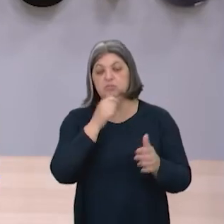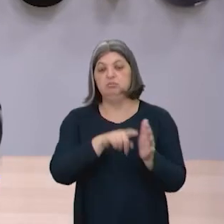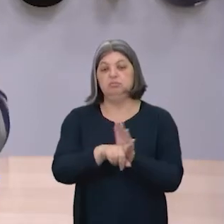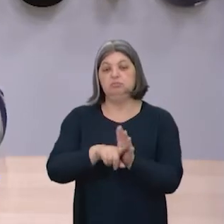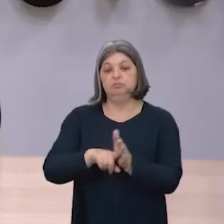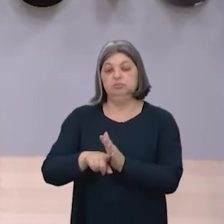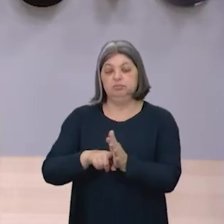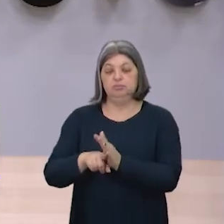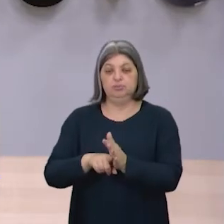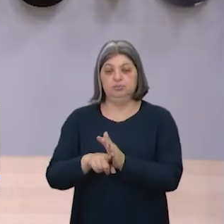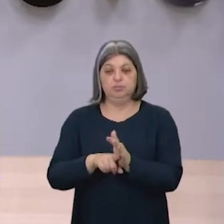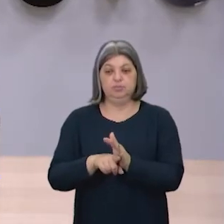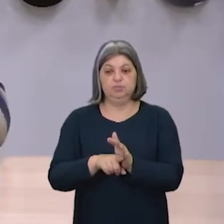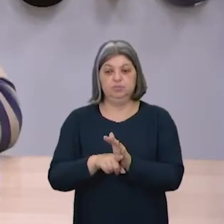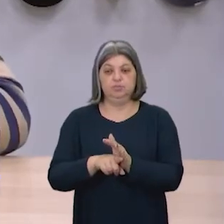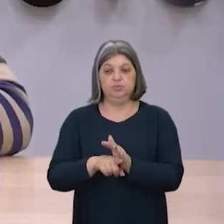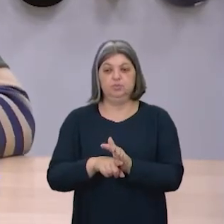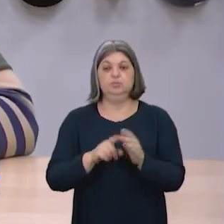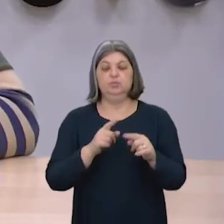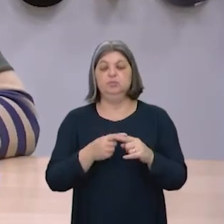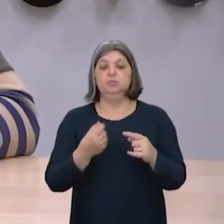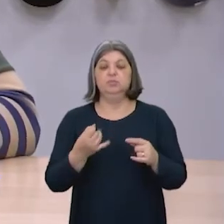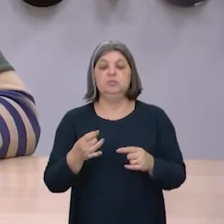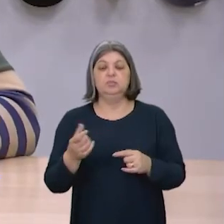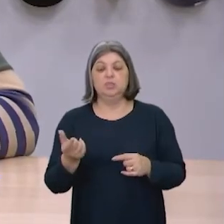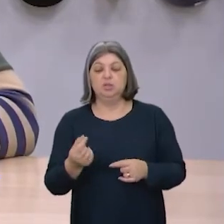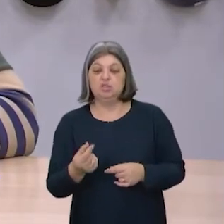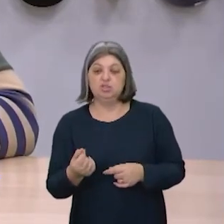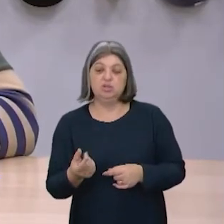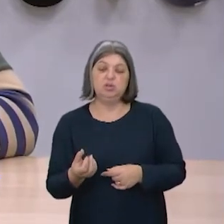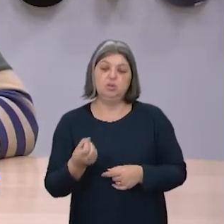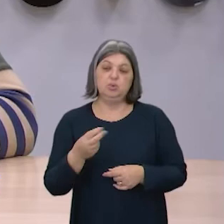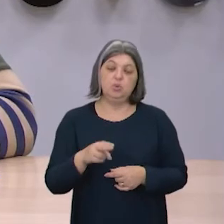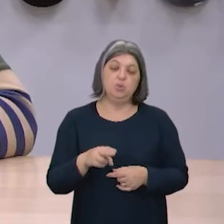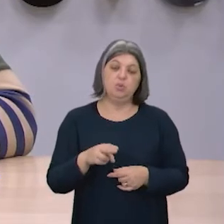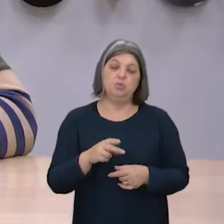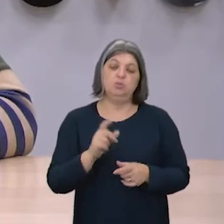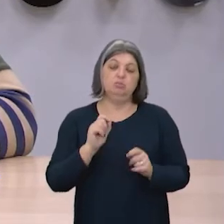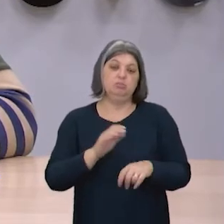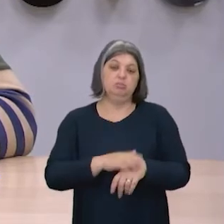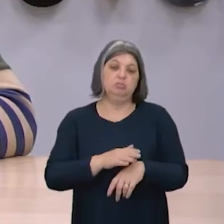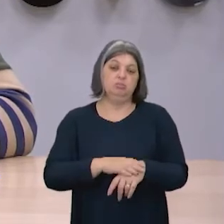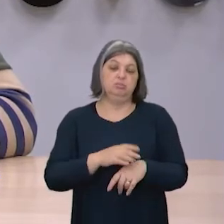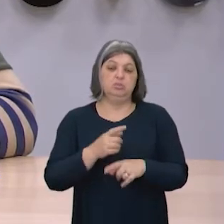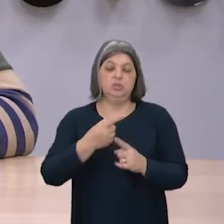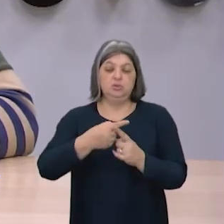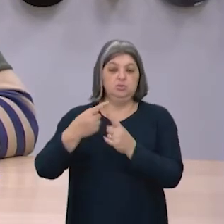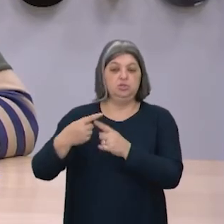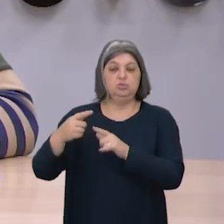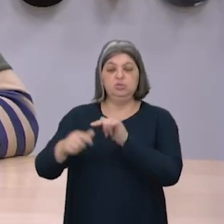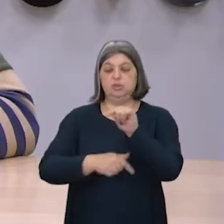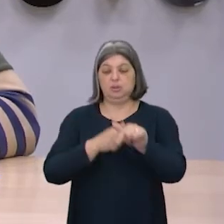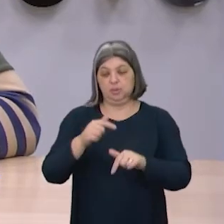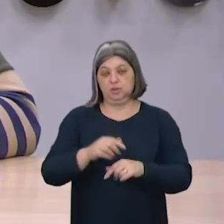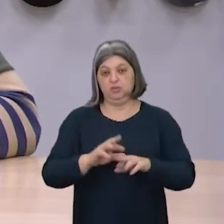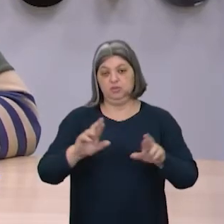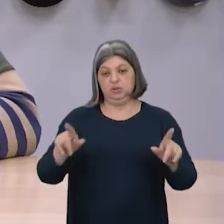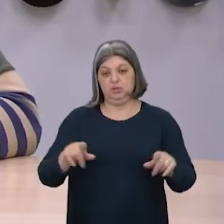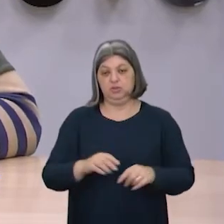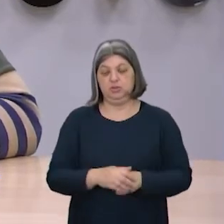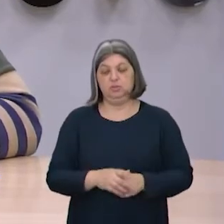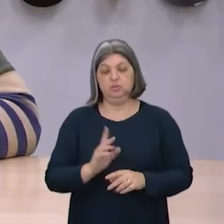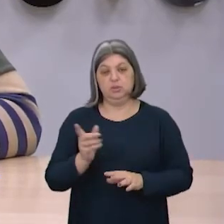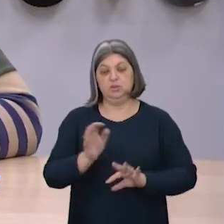pesquisa, mas se você é um engenheiro, se você é um programador, cada um tem um tipo de trabalho, mas a organização